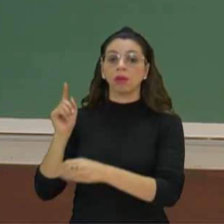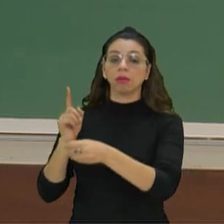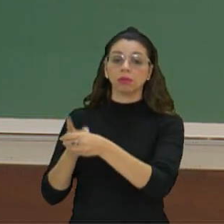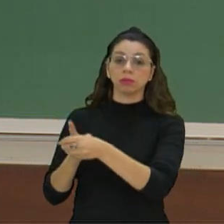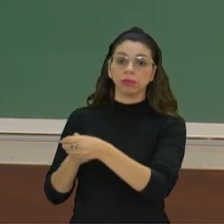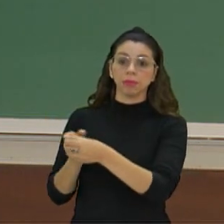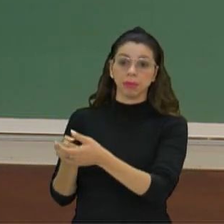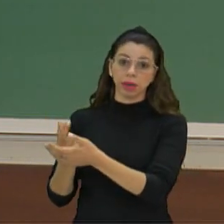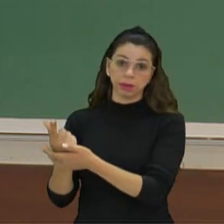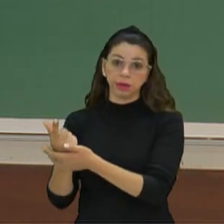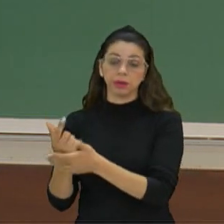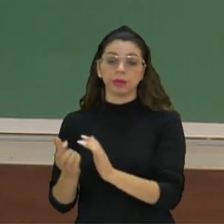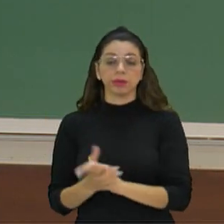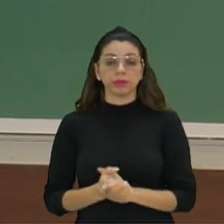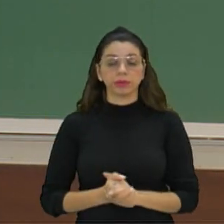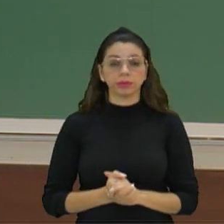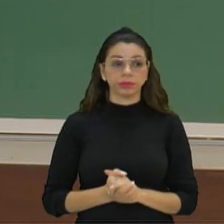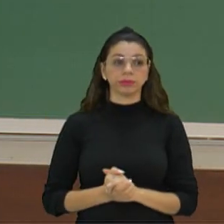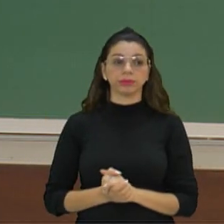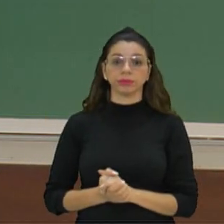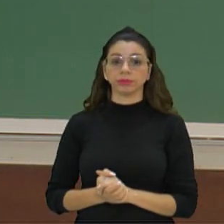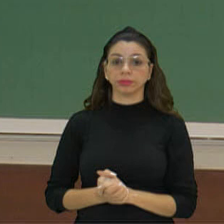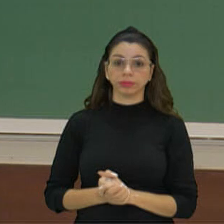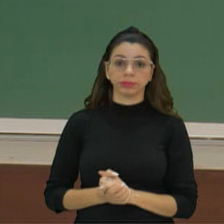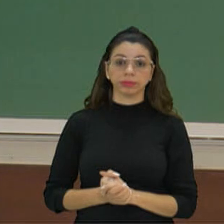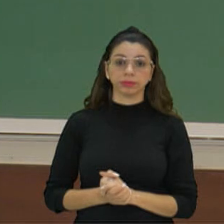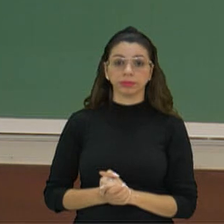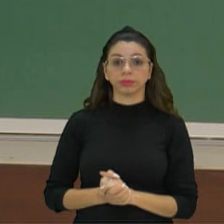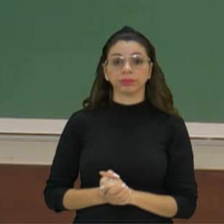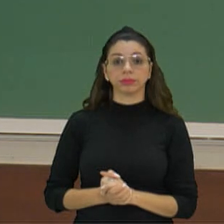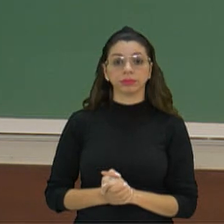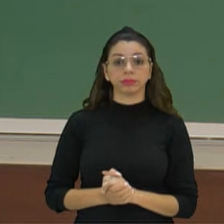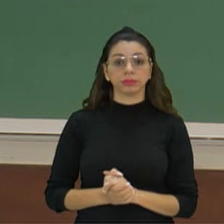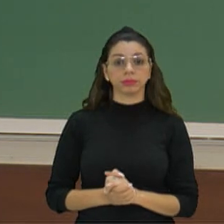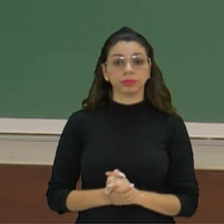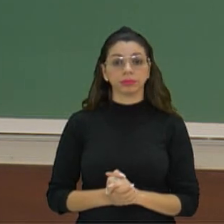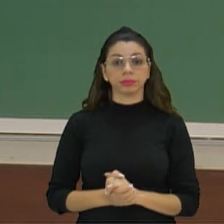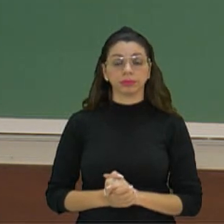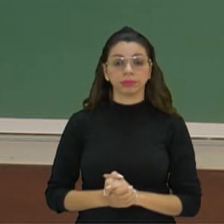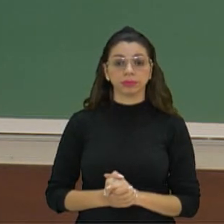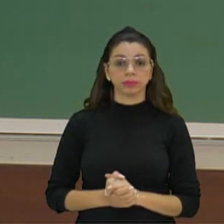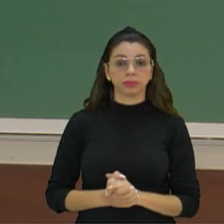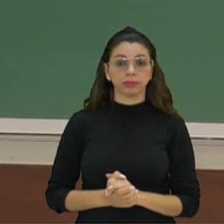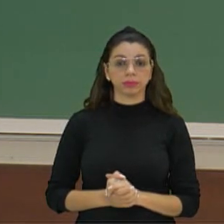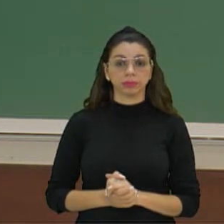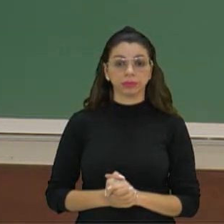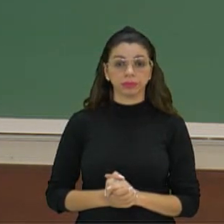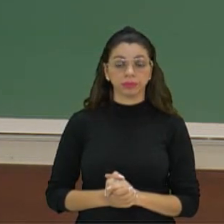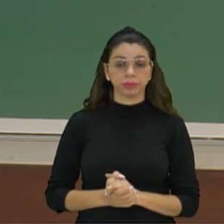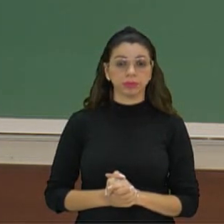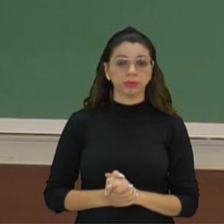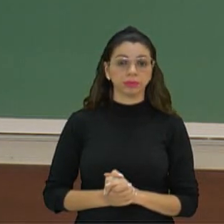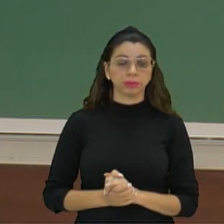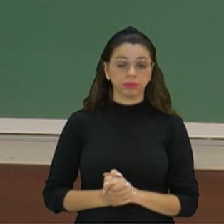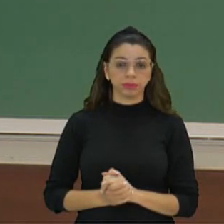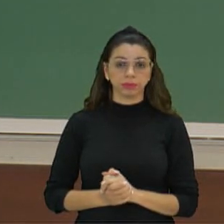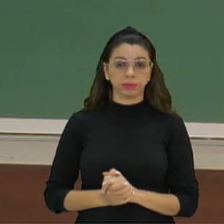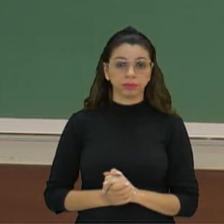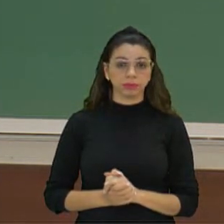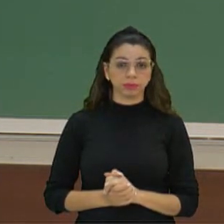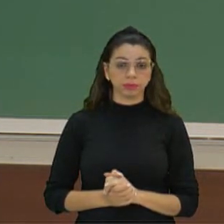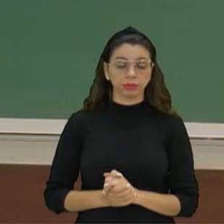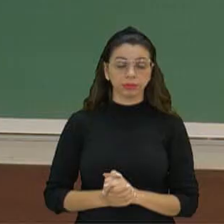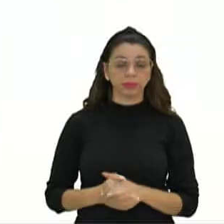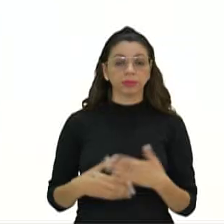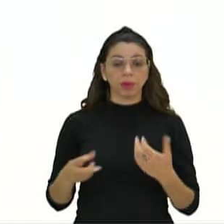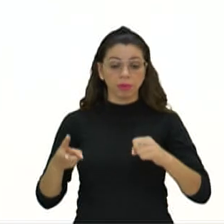Carol said é uma garota, por isso que vai ser she. She had booked her hotel room in Petrópolis. Ou seja, o